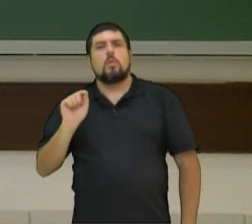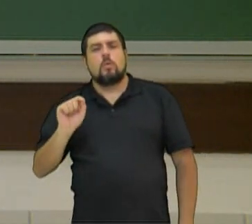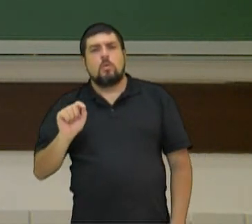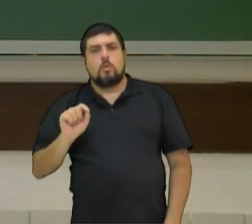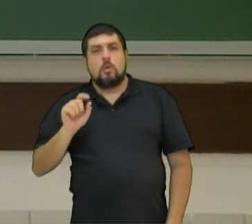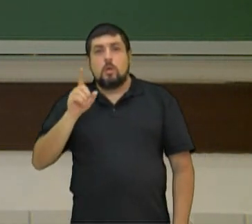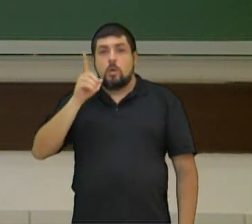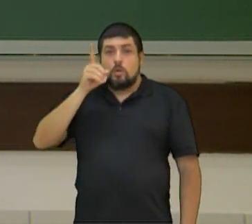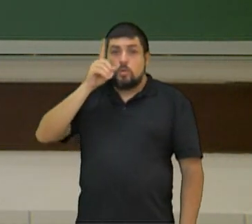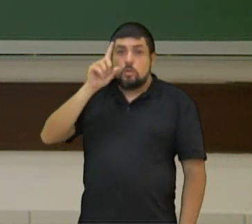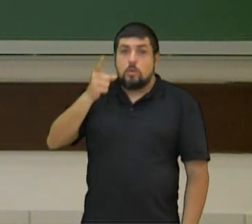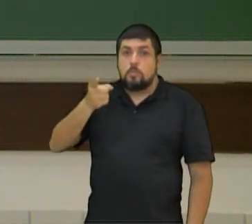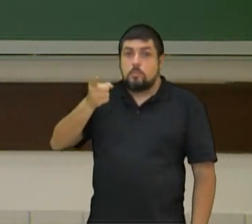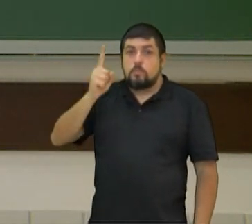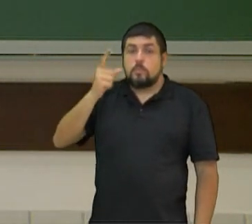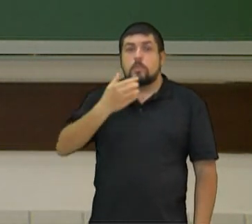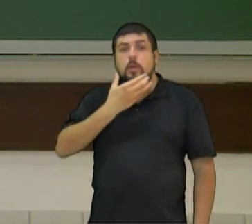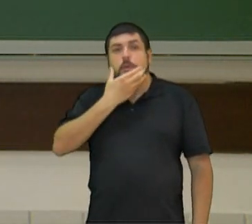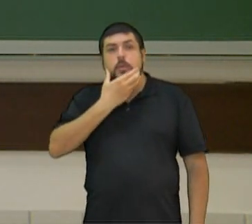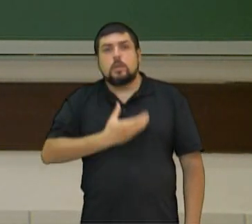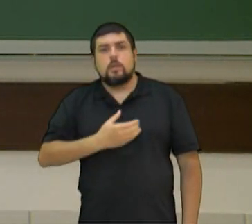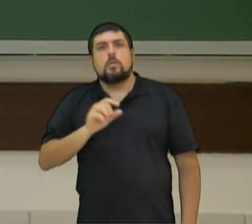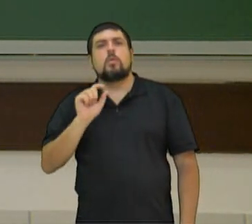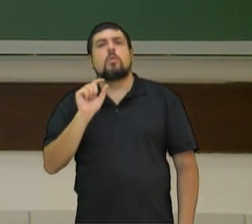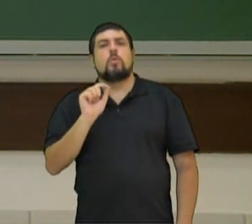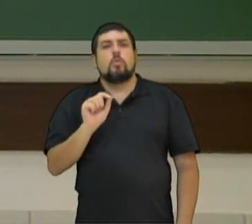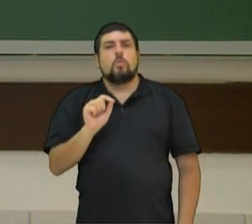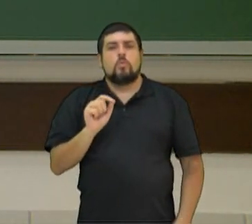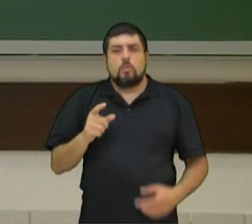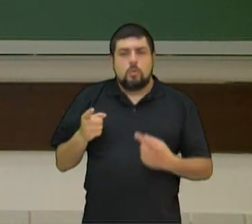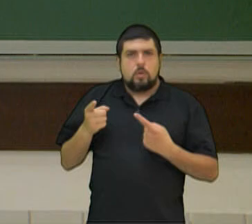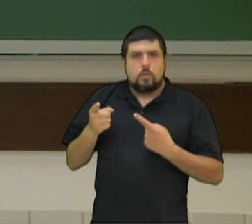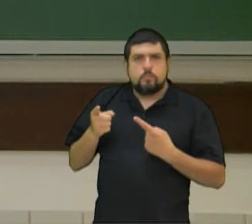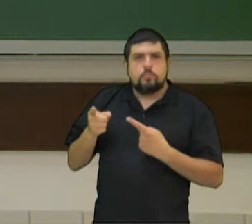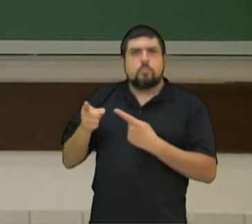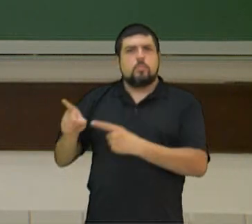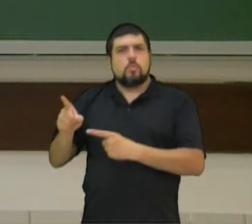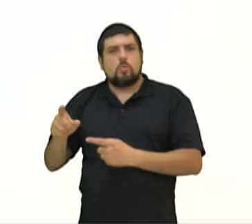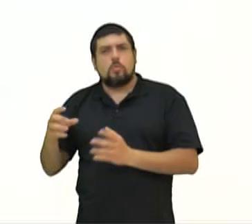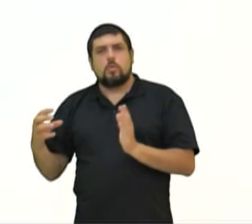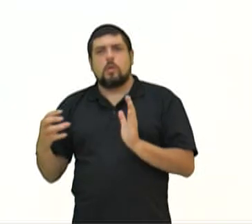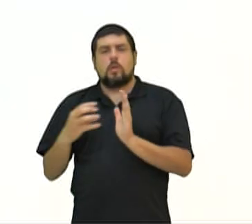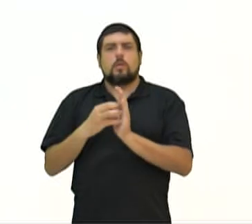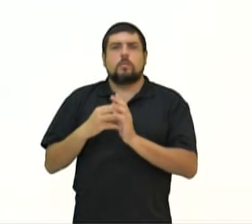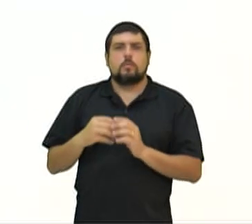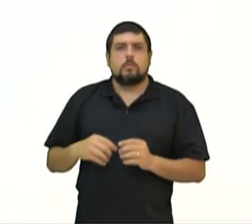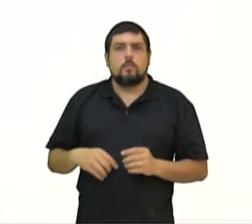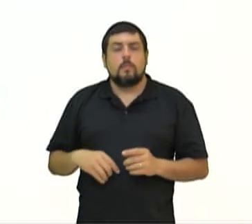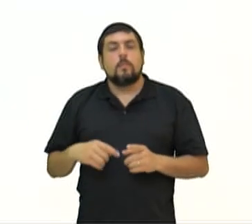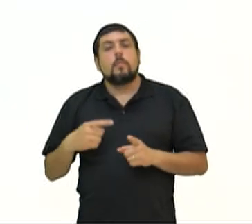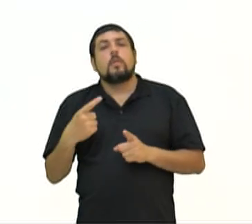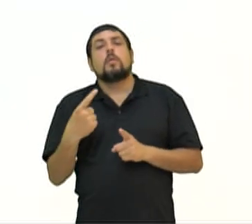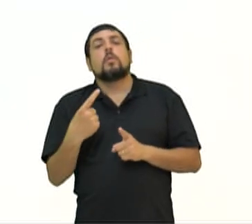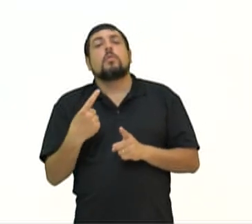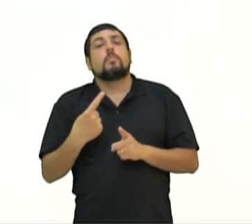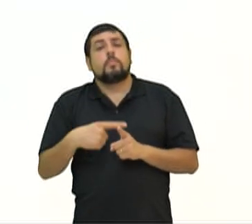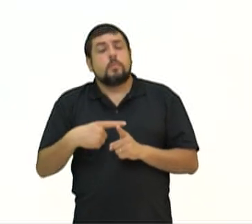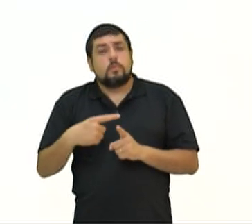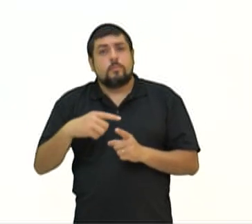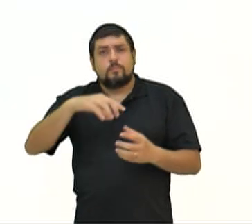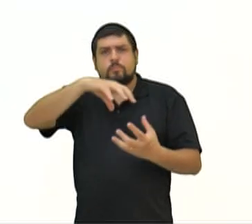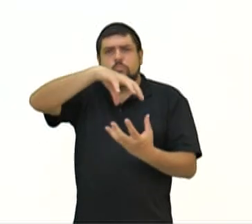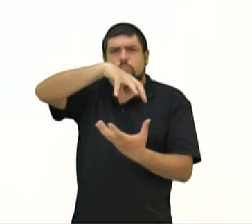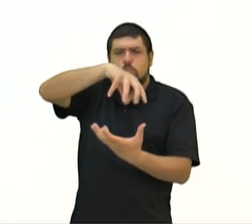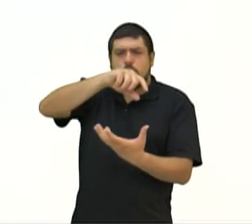estabelecido como Dia Mundial de Combate à AIDS, porque essa doença é uma doença que afeta muitos países e que realmente é